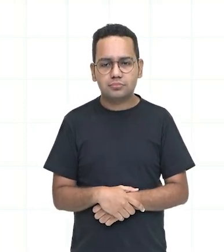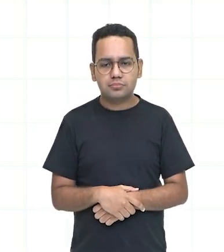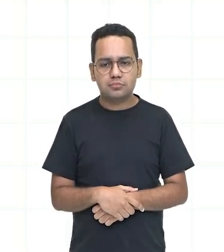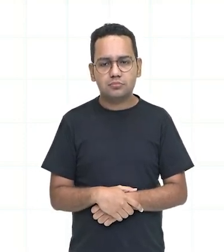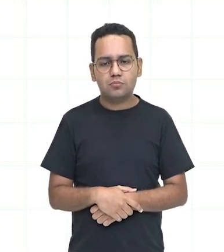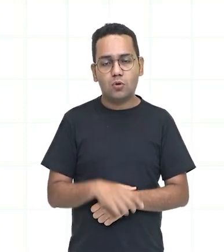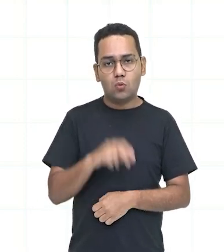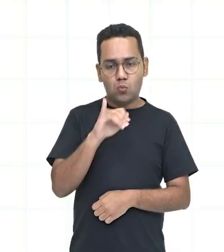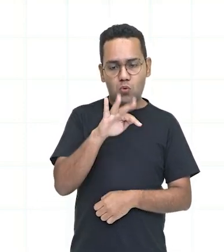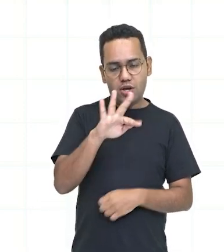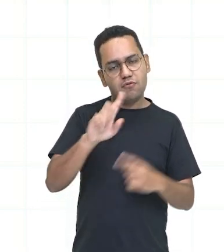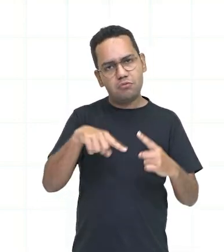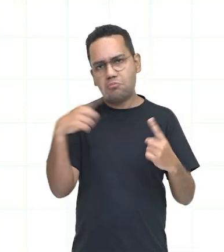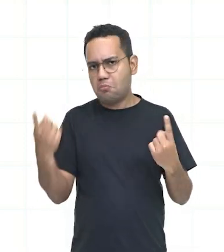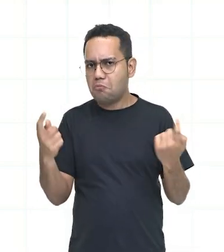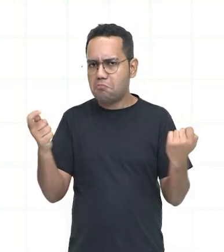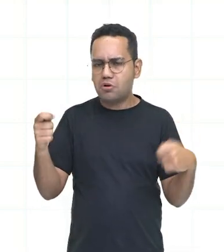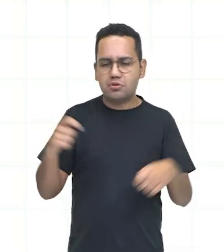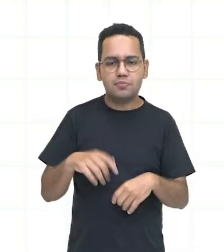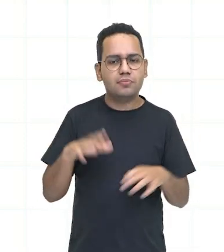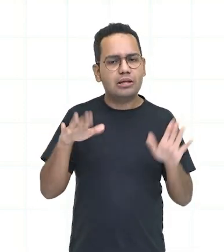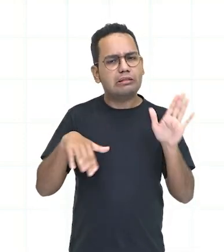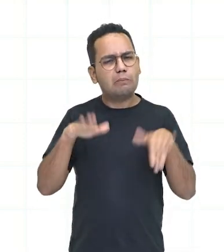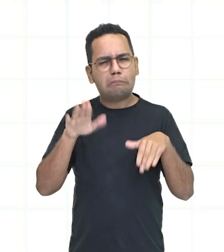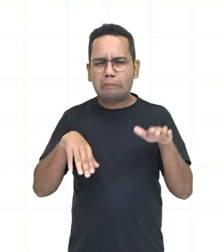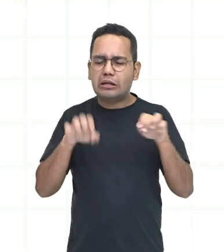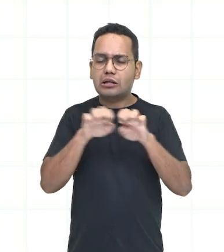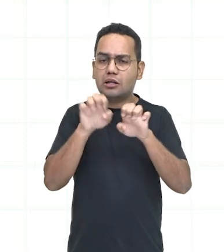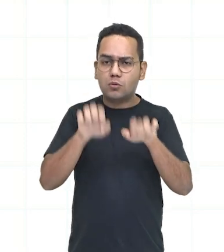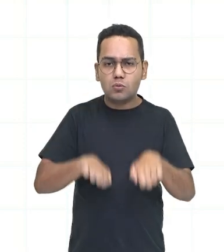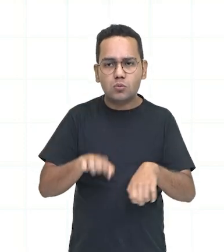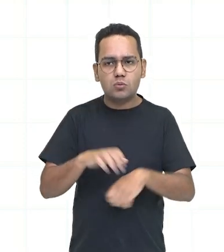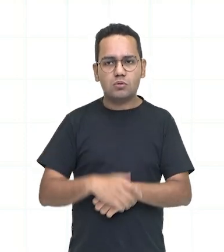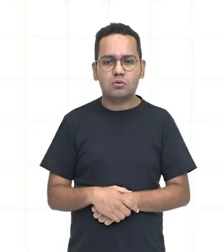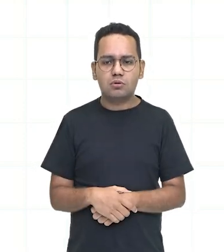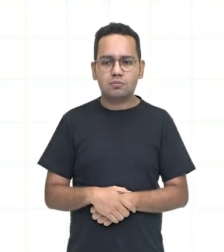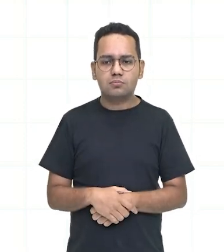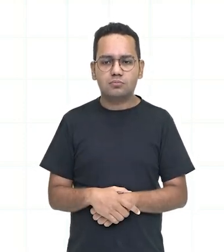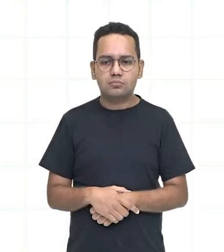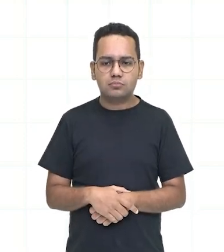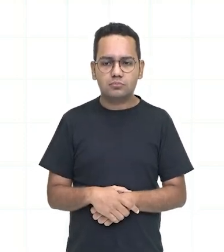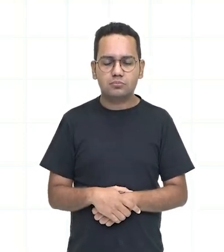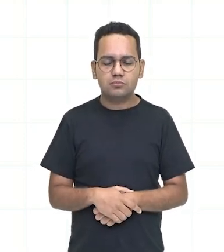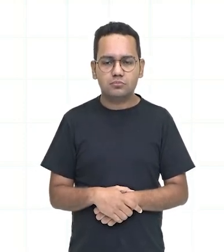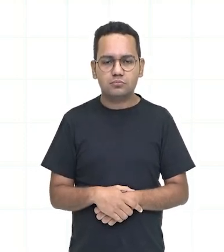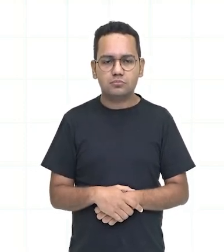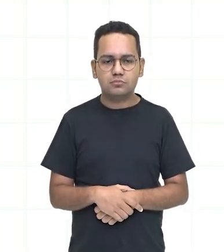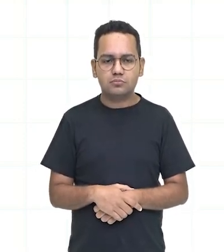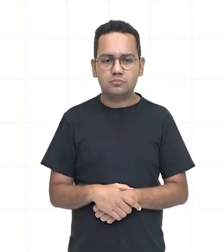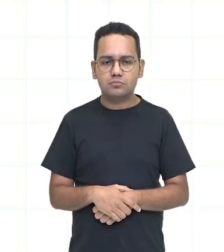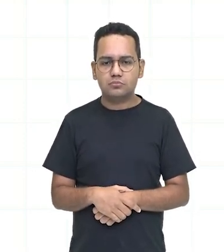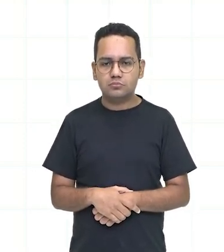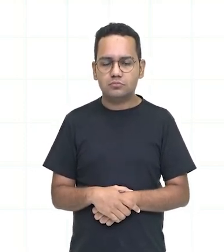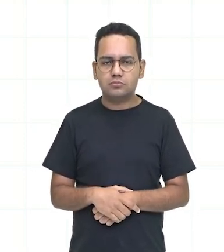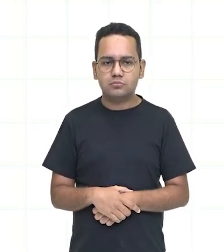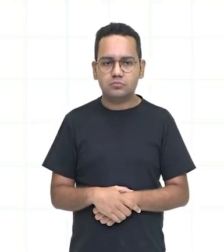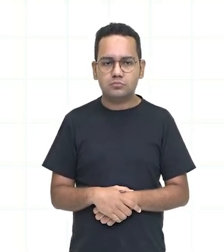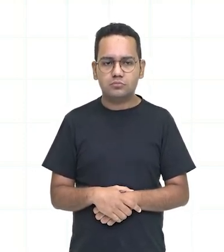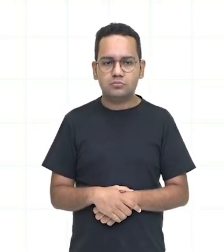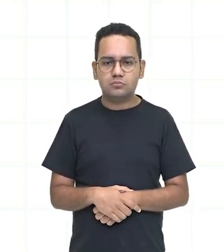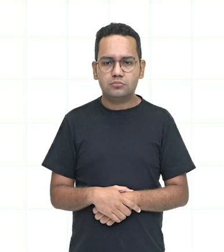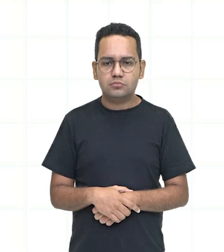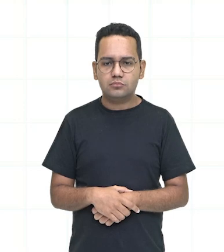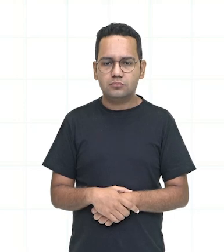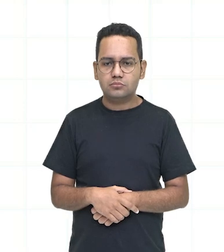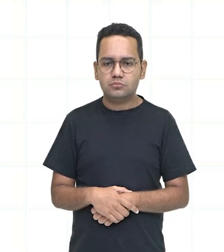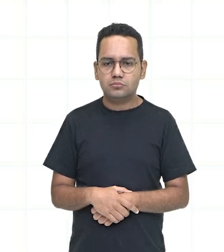vem depois, mas aí depende muito da estrutura e depende também de quem está utilizando essa estrutura, tá? Pode ocorrer